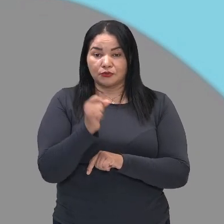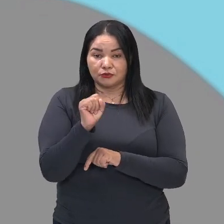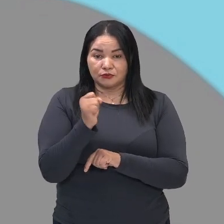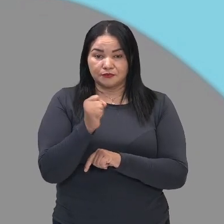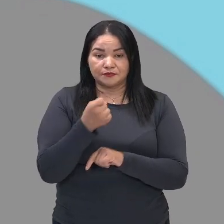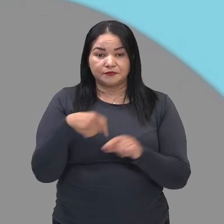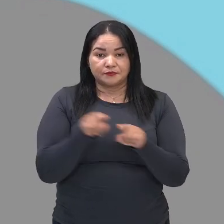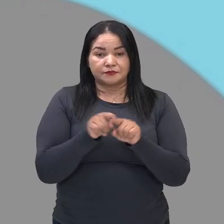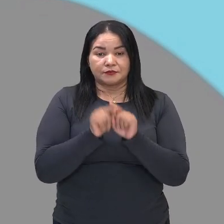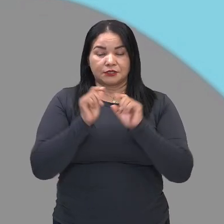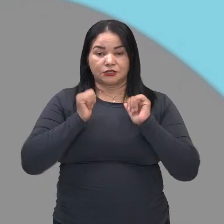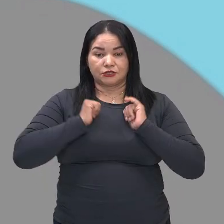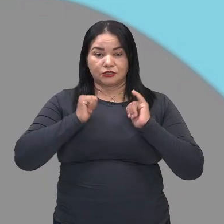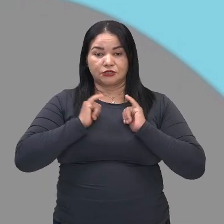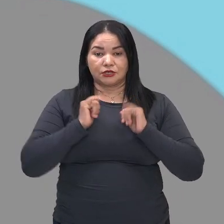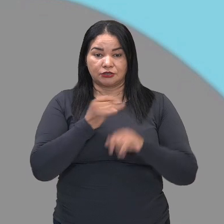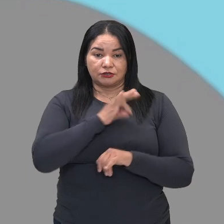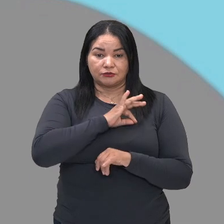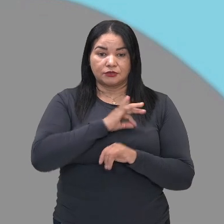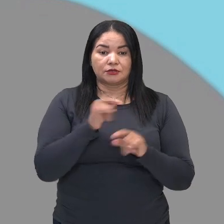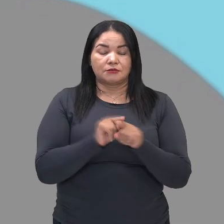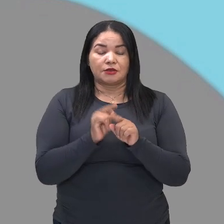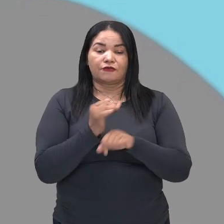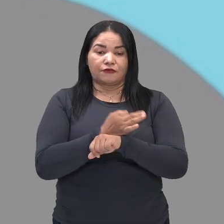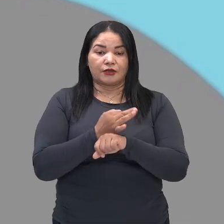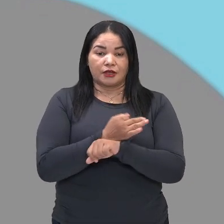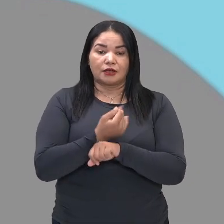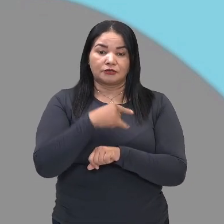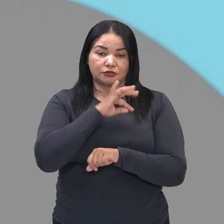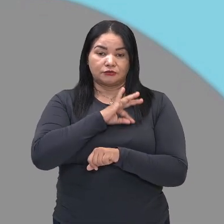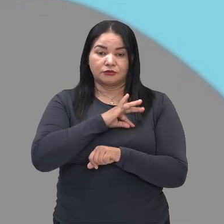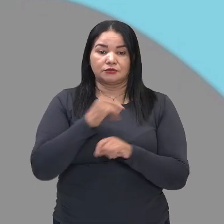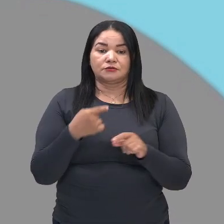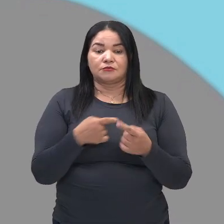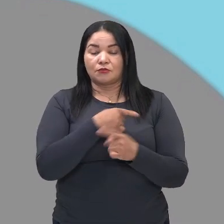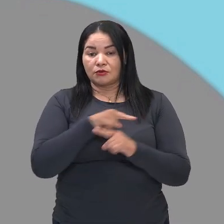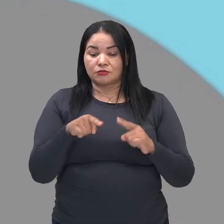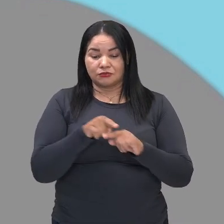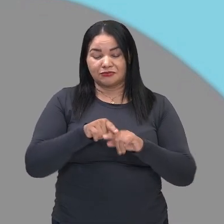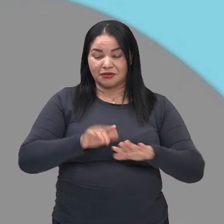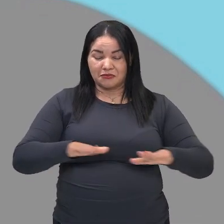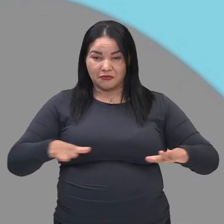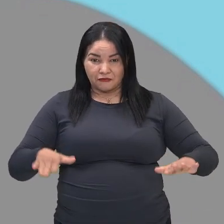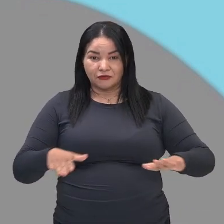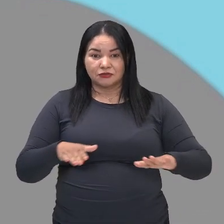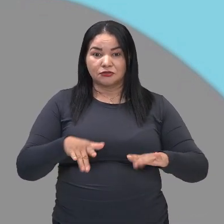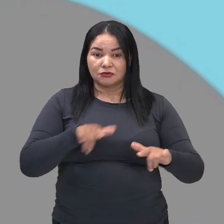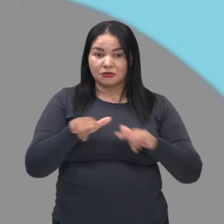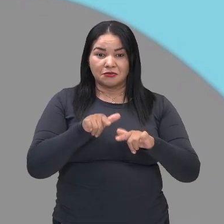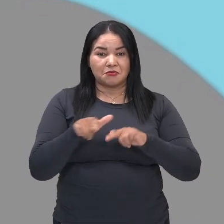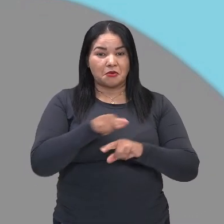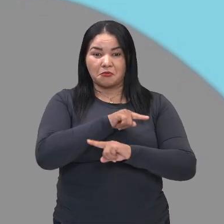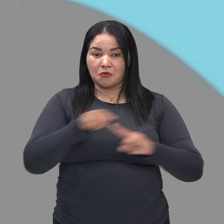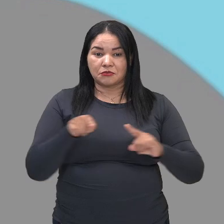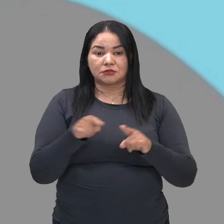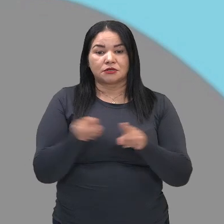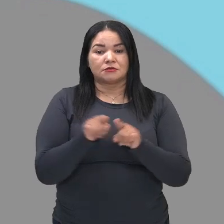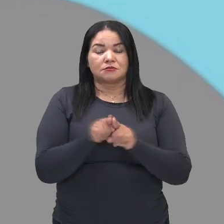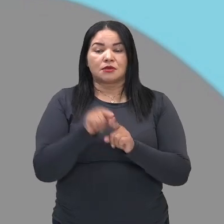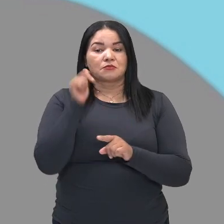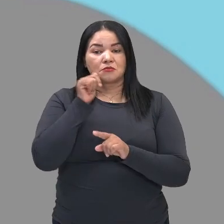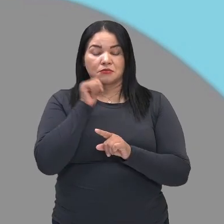remunerado, férias remuneradas, proibição do trabalho infantil e regulamentação do trabalho